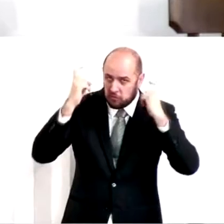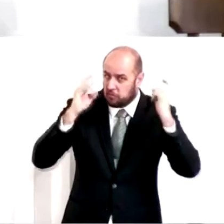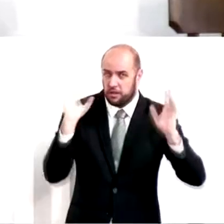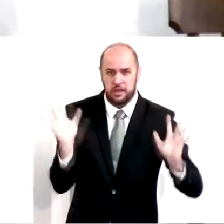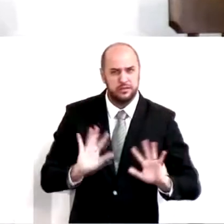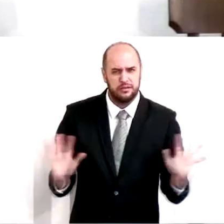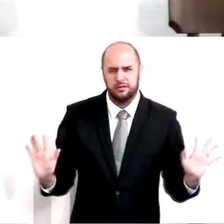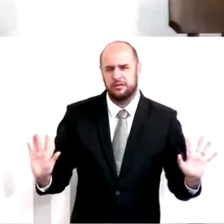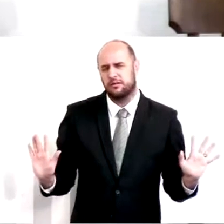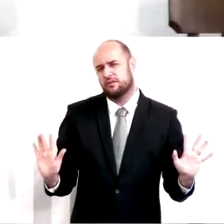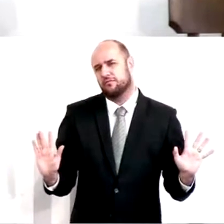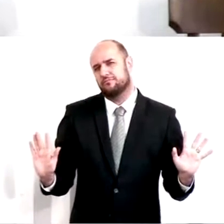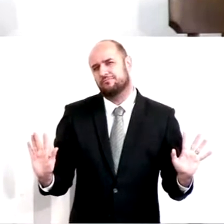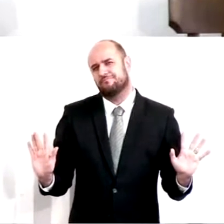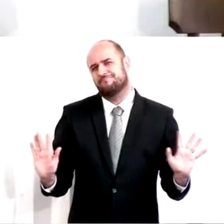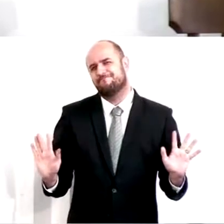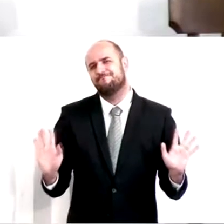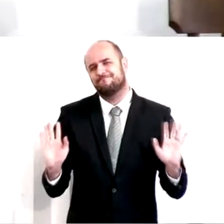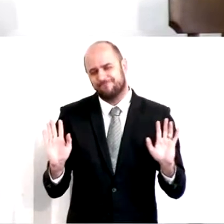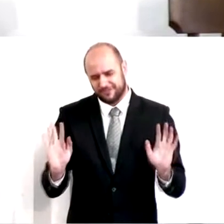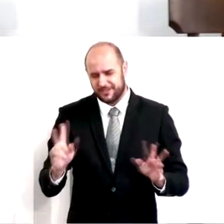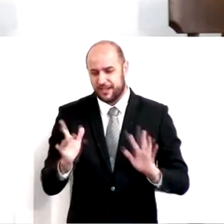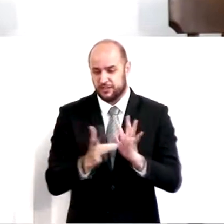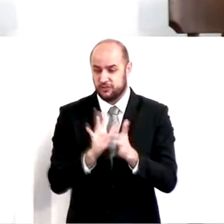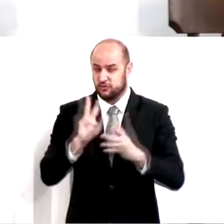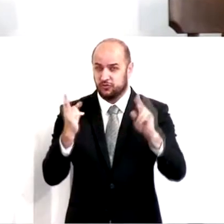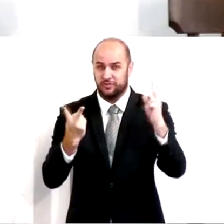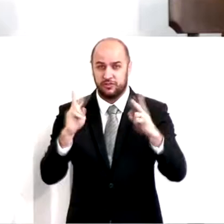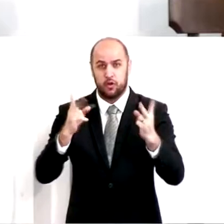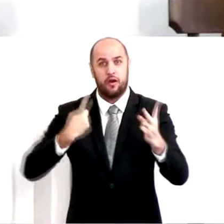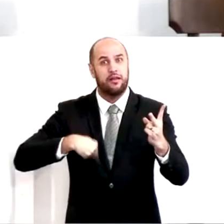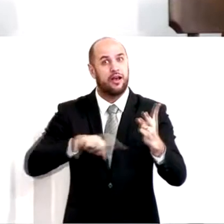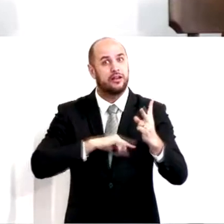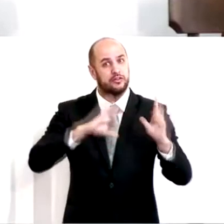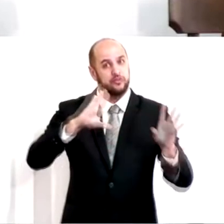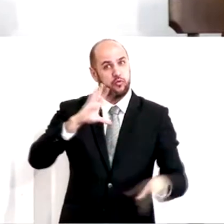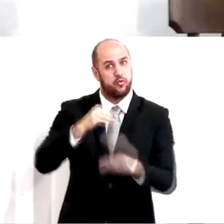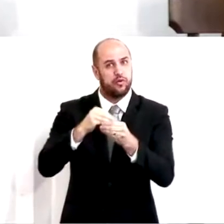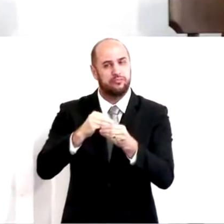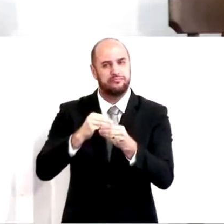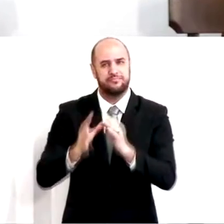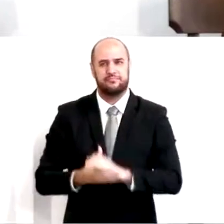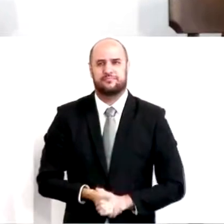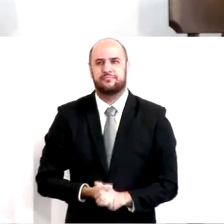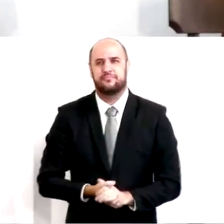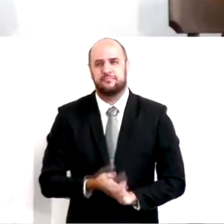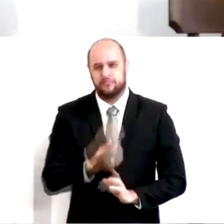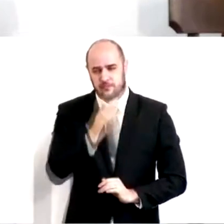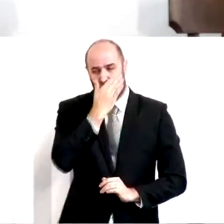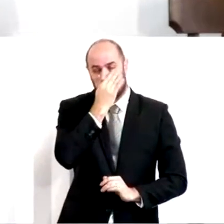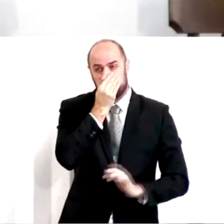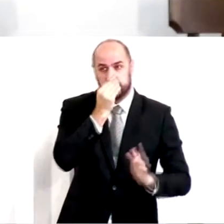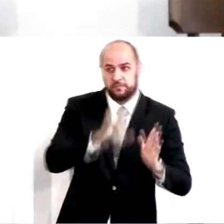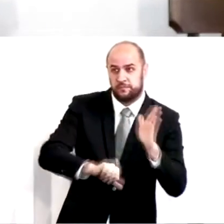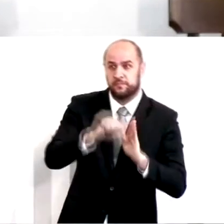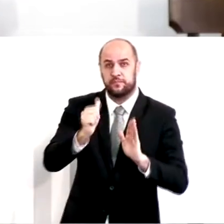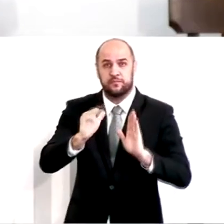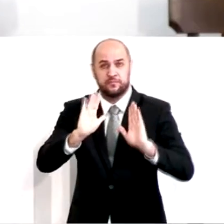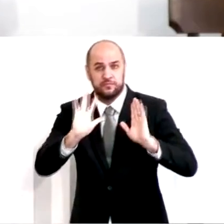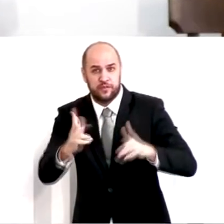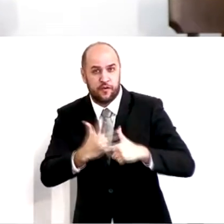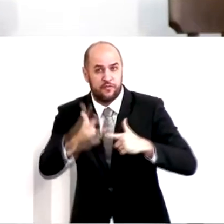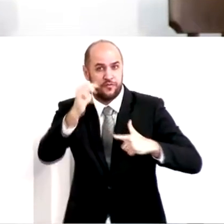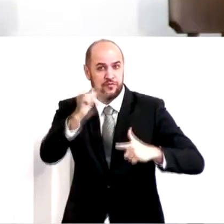a isso. Nós somos incluídos na vitória de Cristo. Primeiro, porque nós também fomos levados a vencer a morte. E depois, porque nós